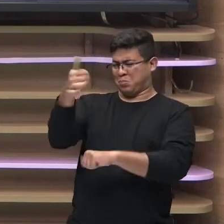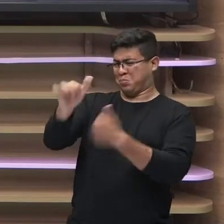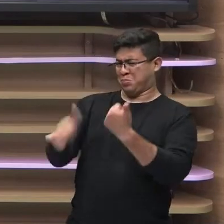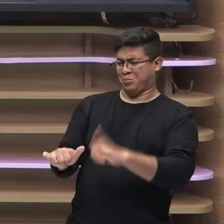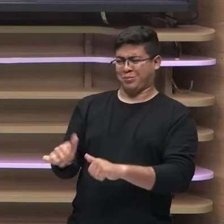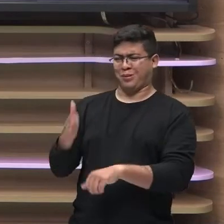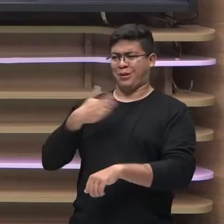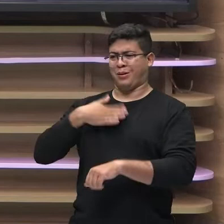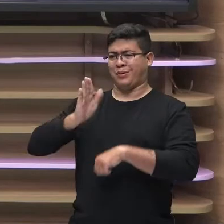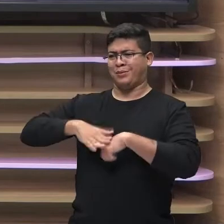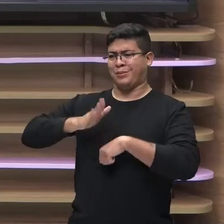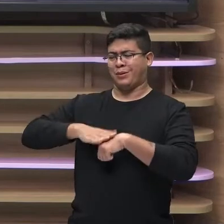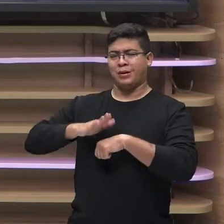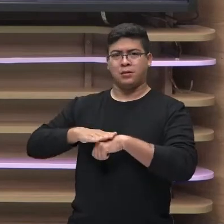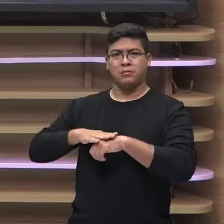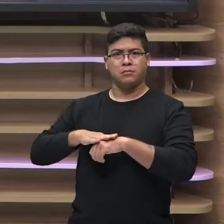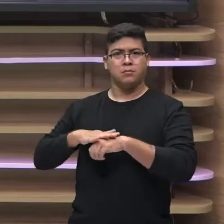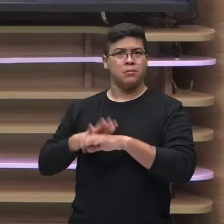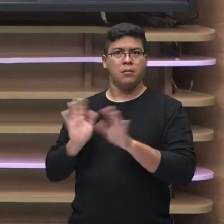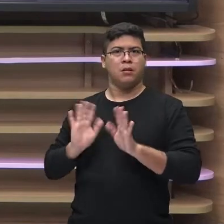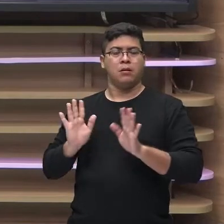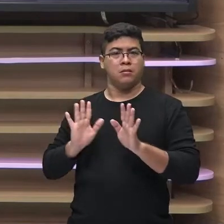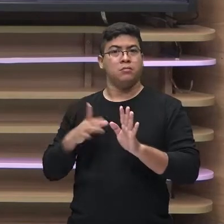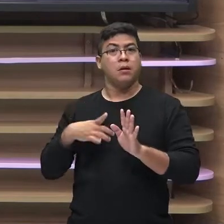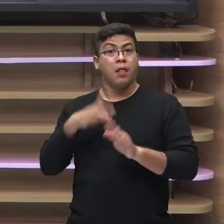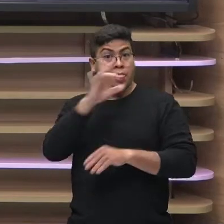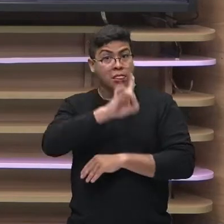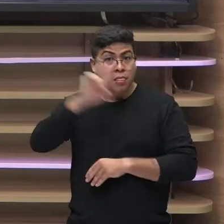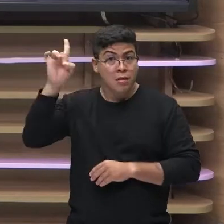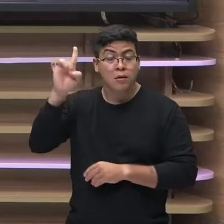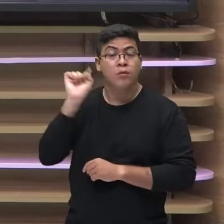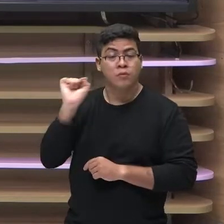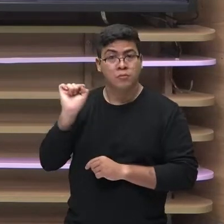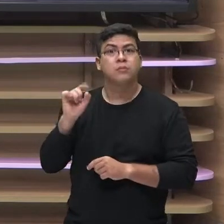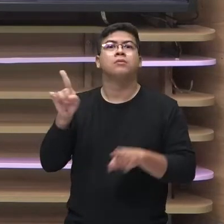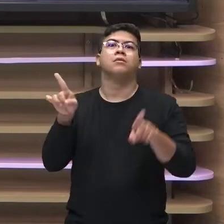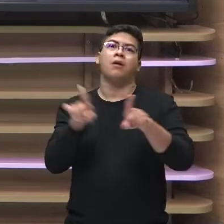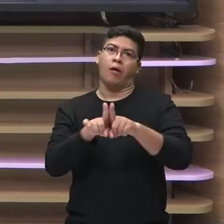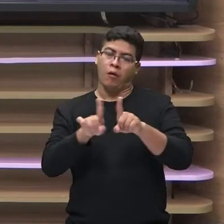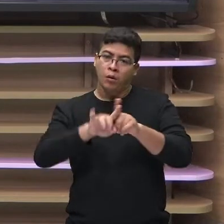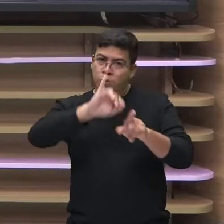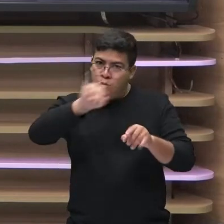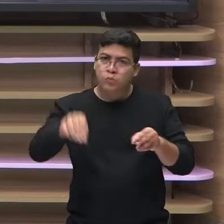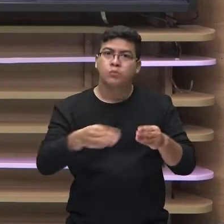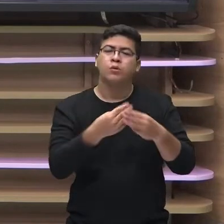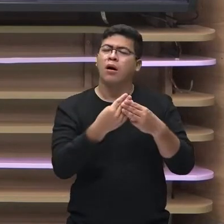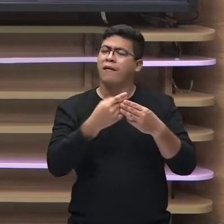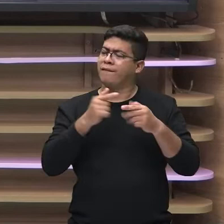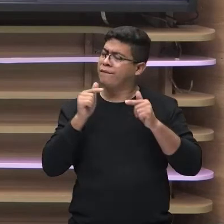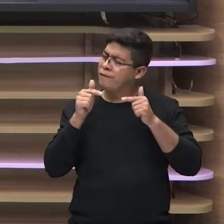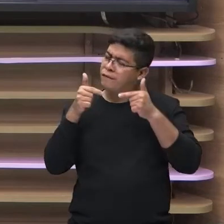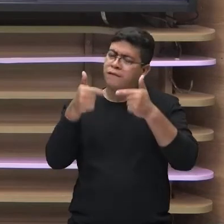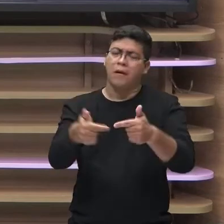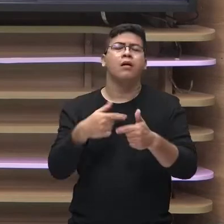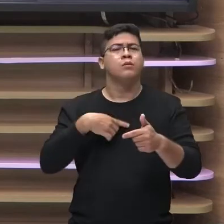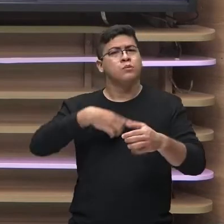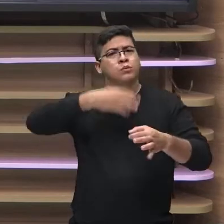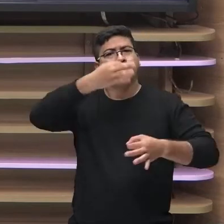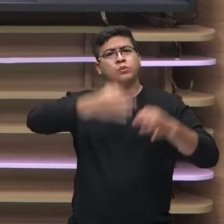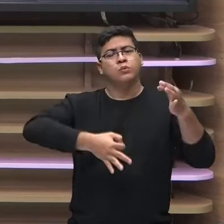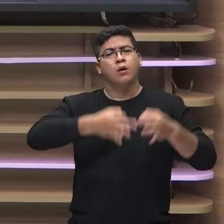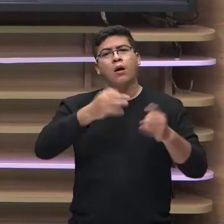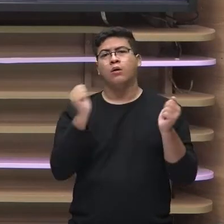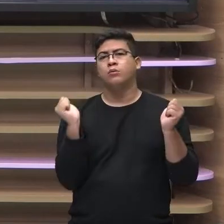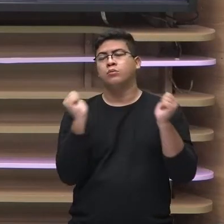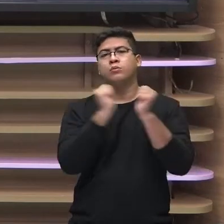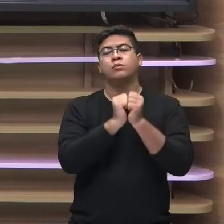nós devemos ser compassivos com o outro, né? Então, no judaísmo é muito forte, a justiça ela tem que estar acompanhada